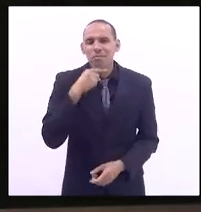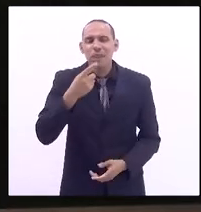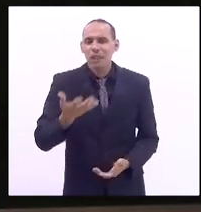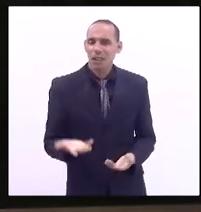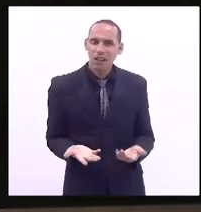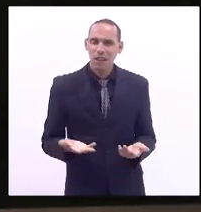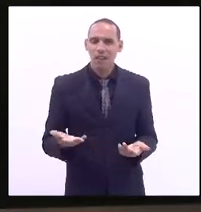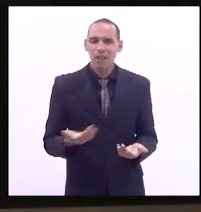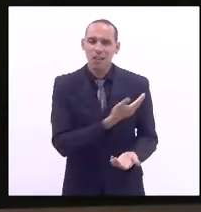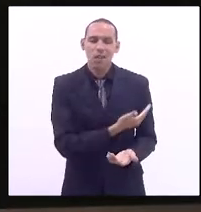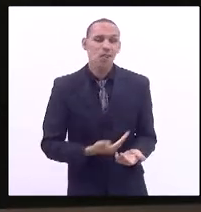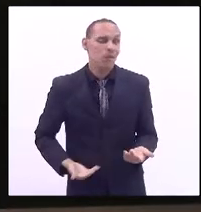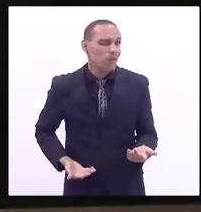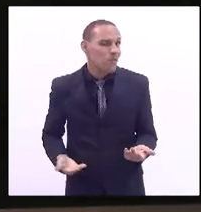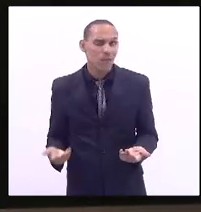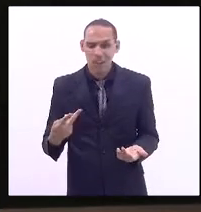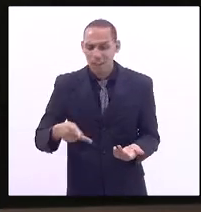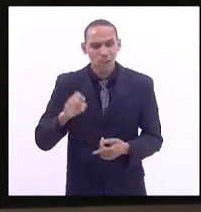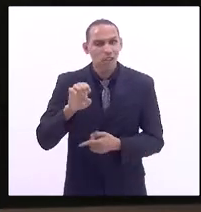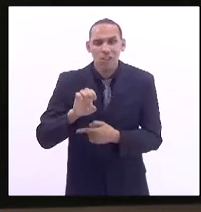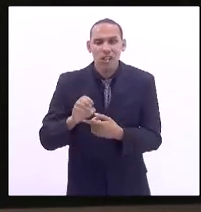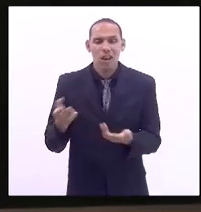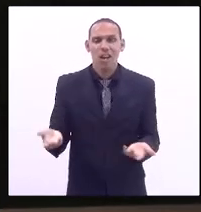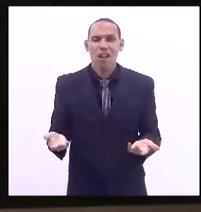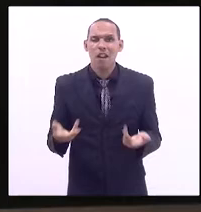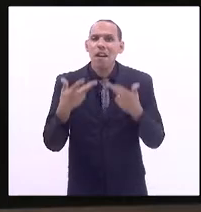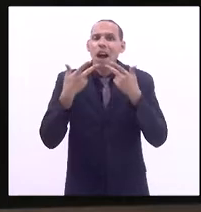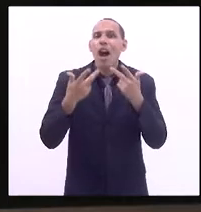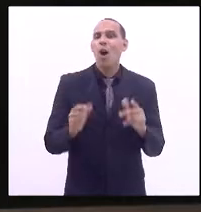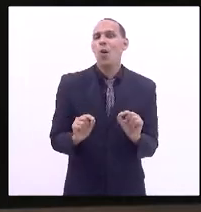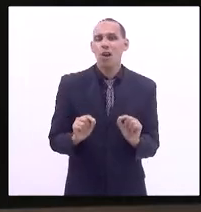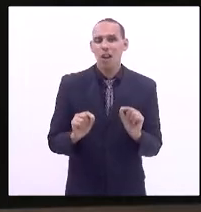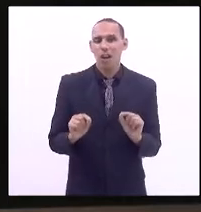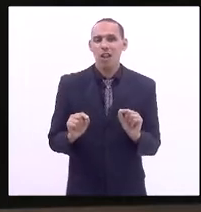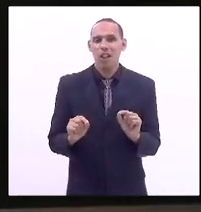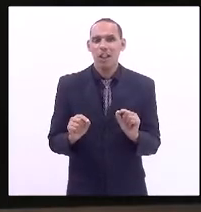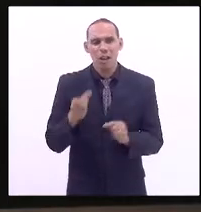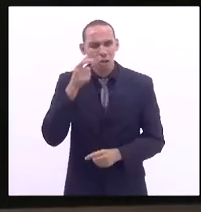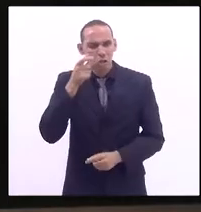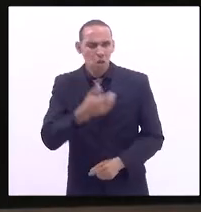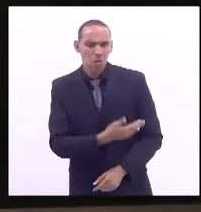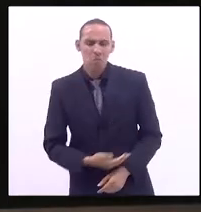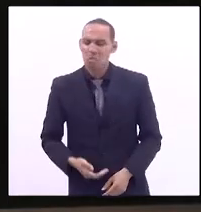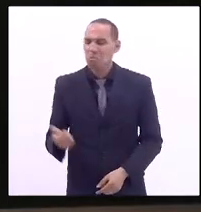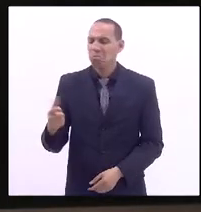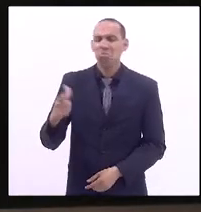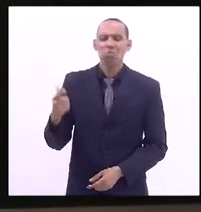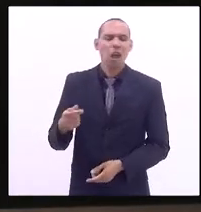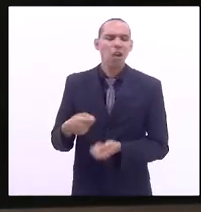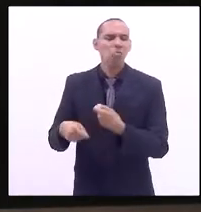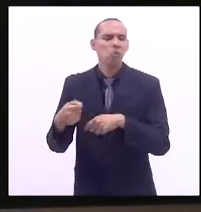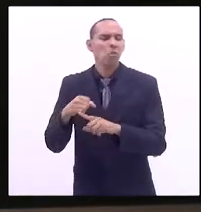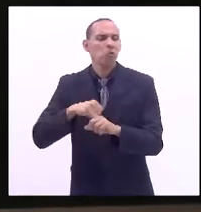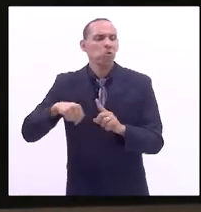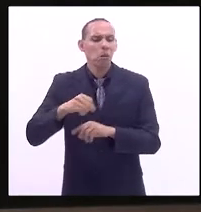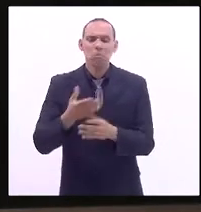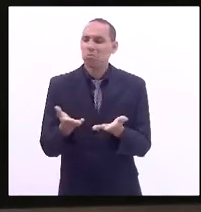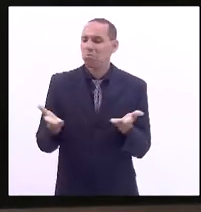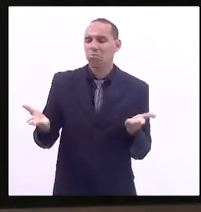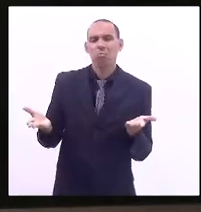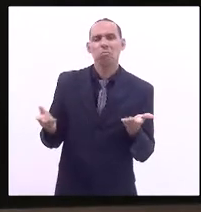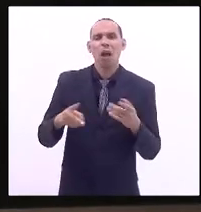que o governo do estado declare que não há interesse público é o nome que social